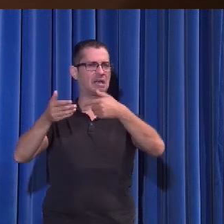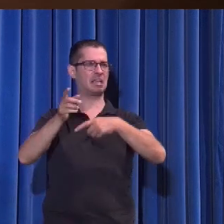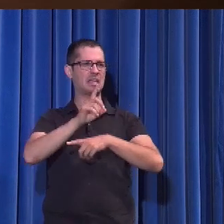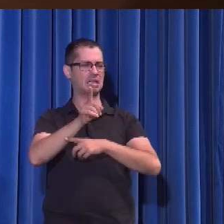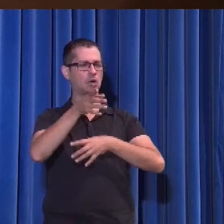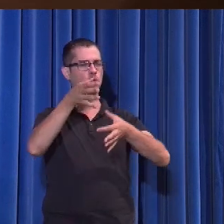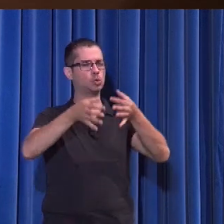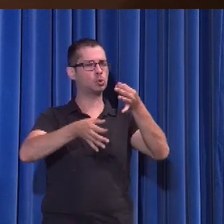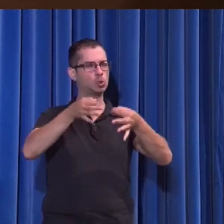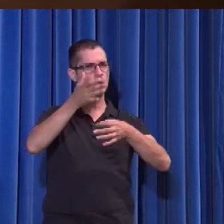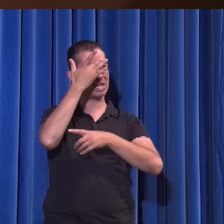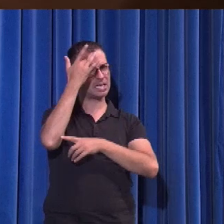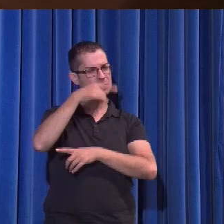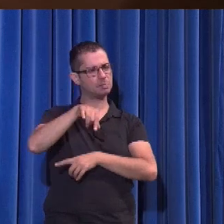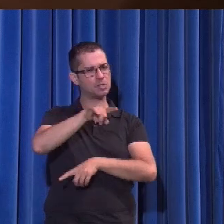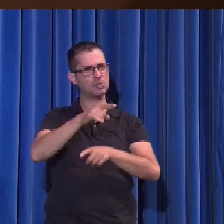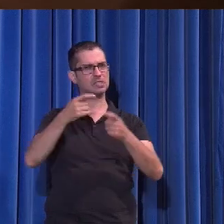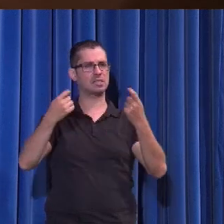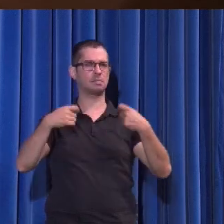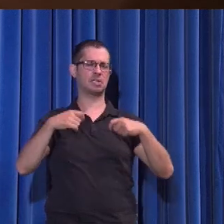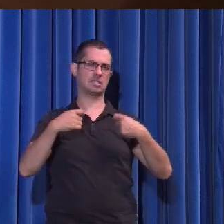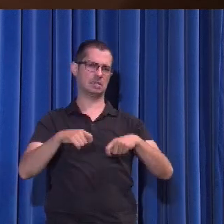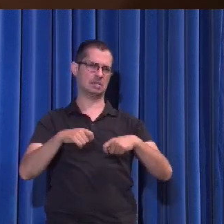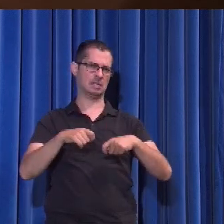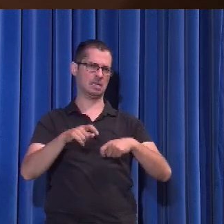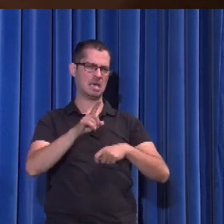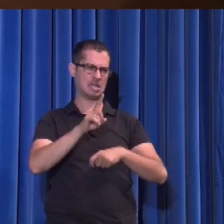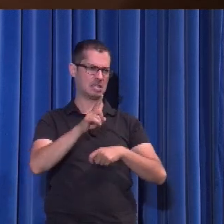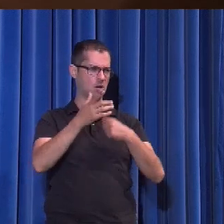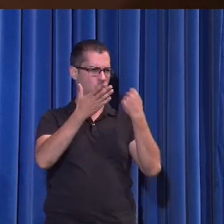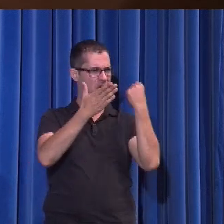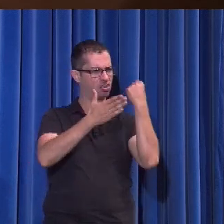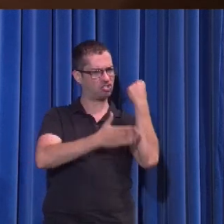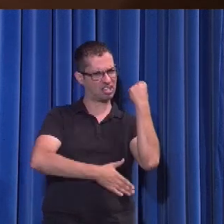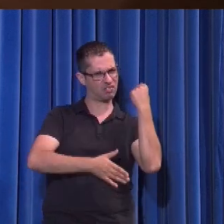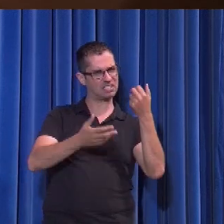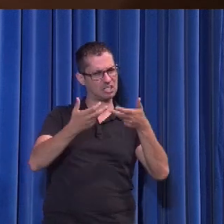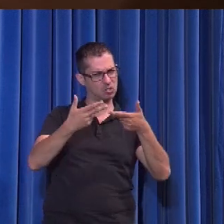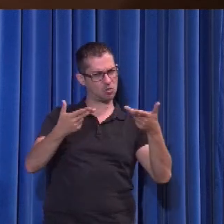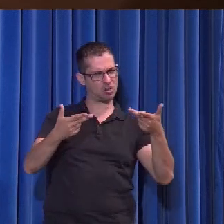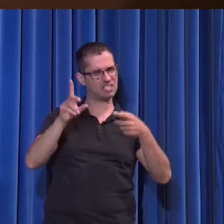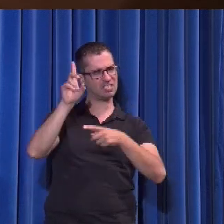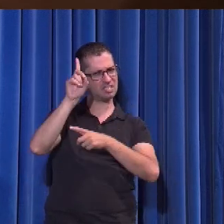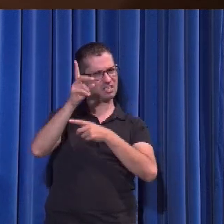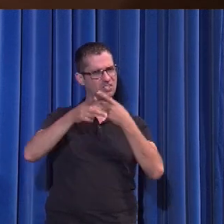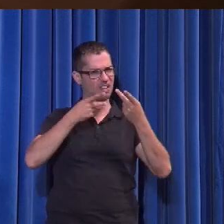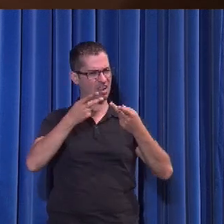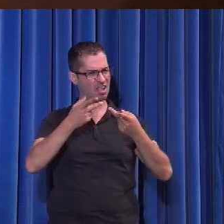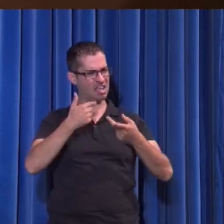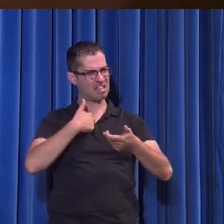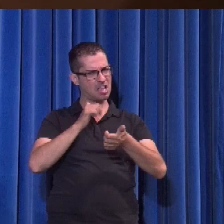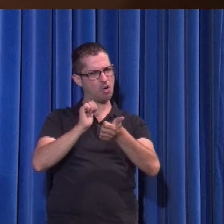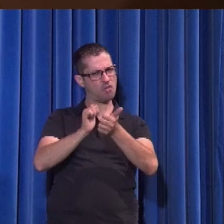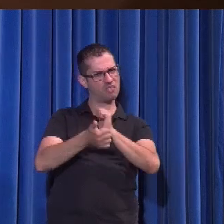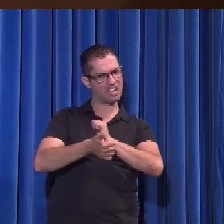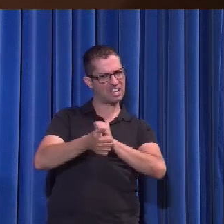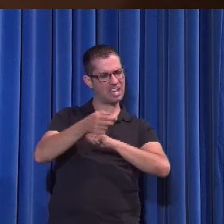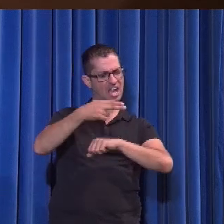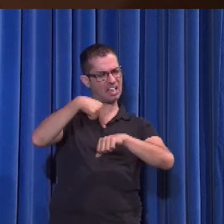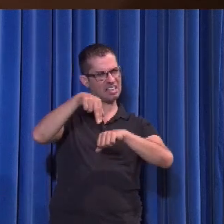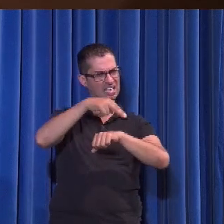necessitados. Não castigaria eu estas coisas? Diz o Senhor. Não me vingaria eu de nação como